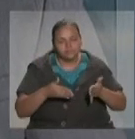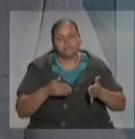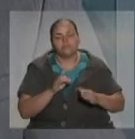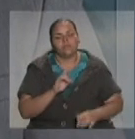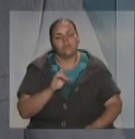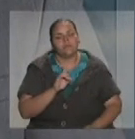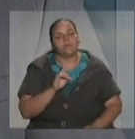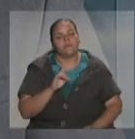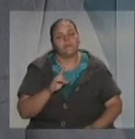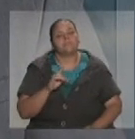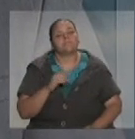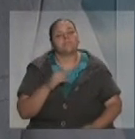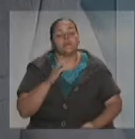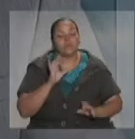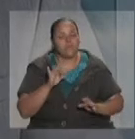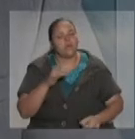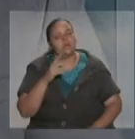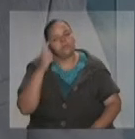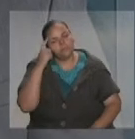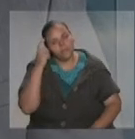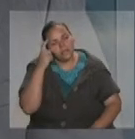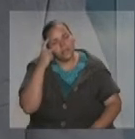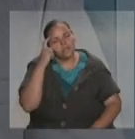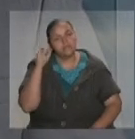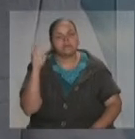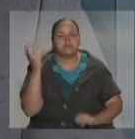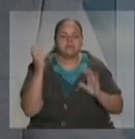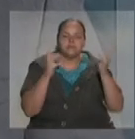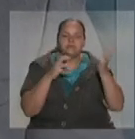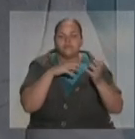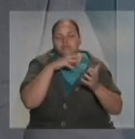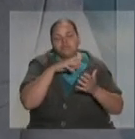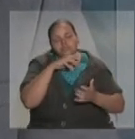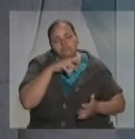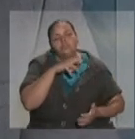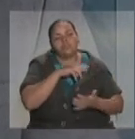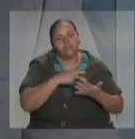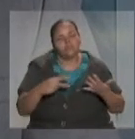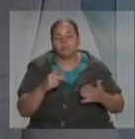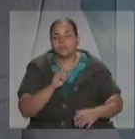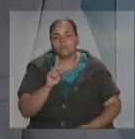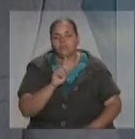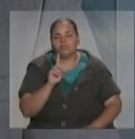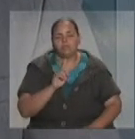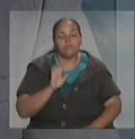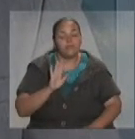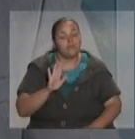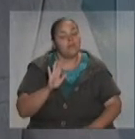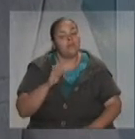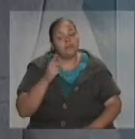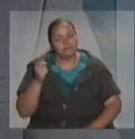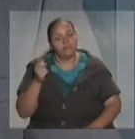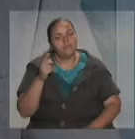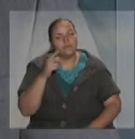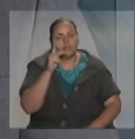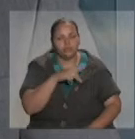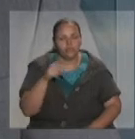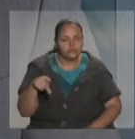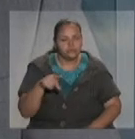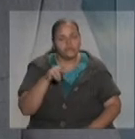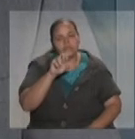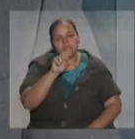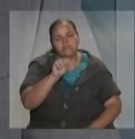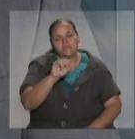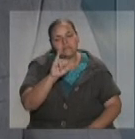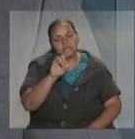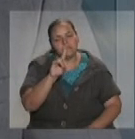se associar, né, a sustentabilidade, a ecologia, só o viés ambiental. Mas, na verdade, o professor Sidney Bittencourt,